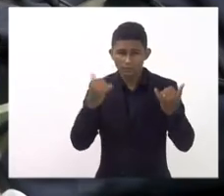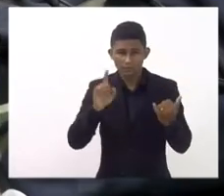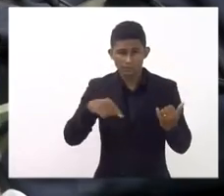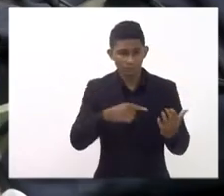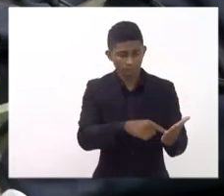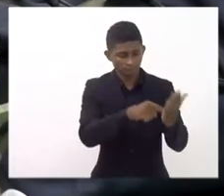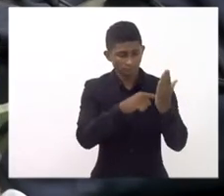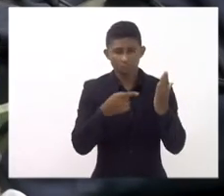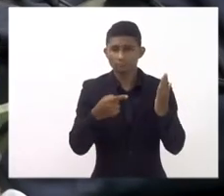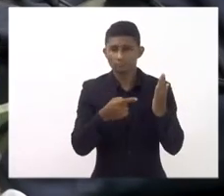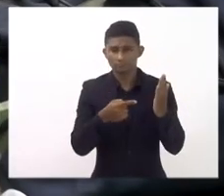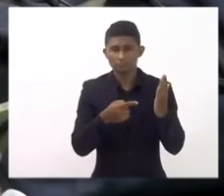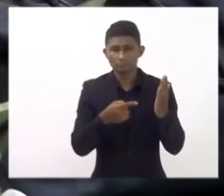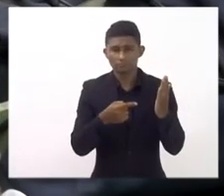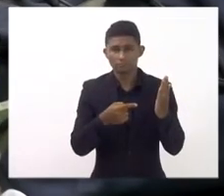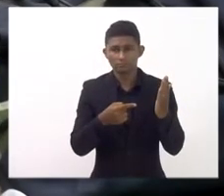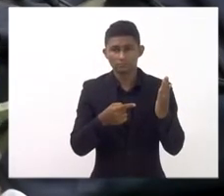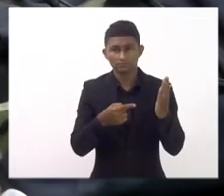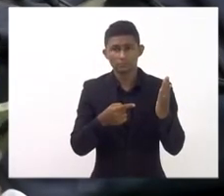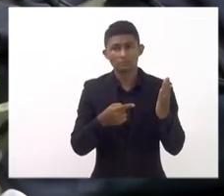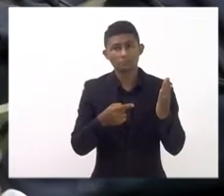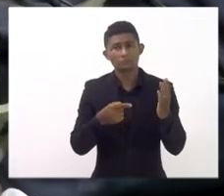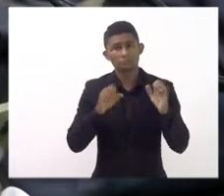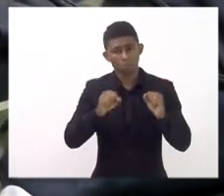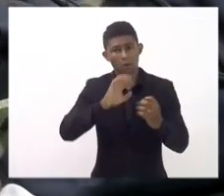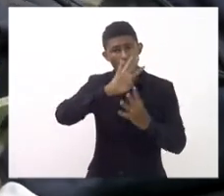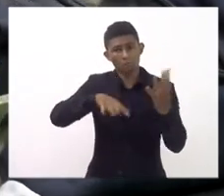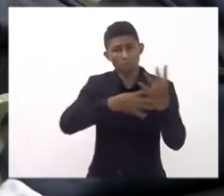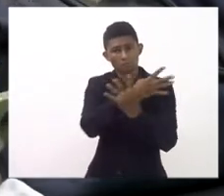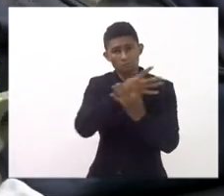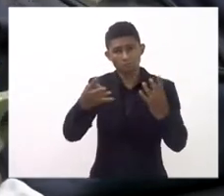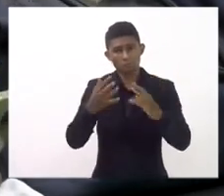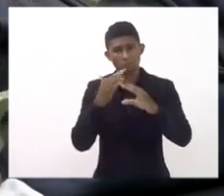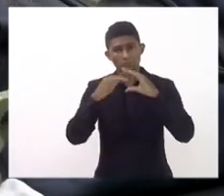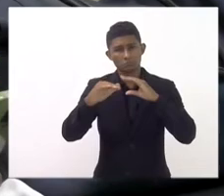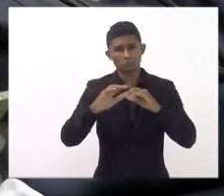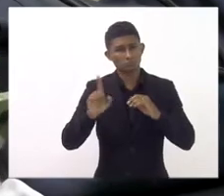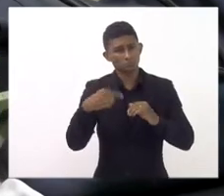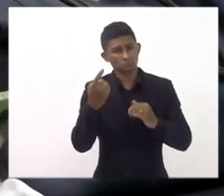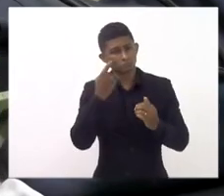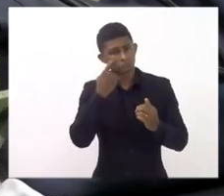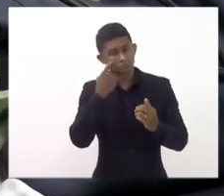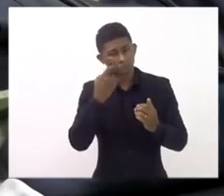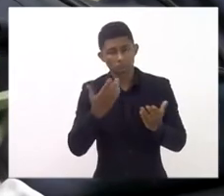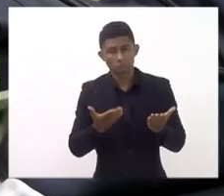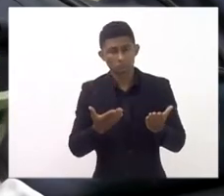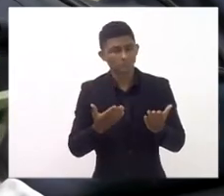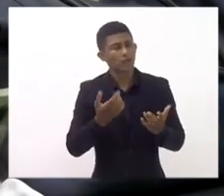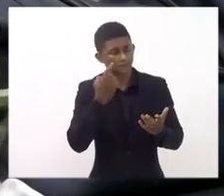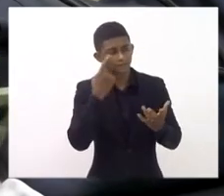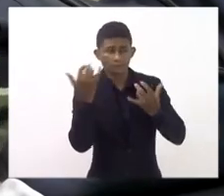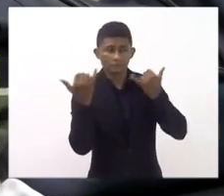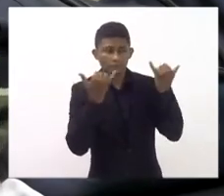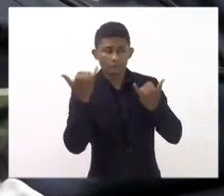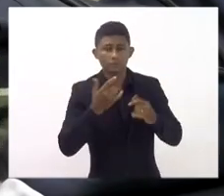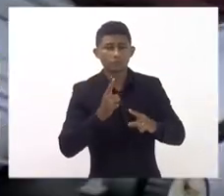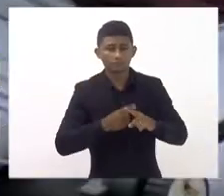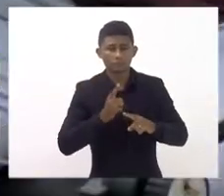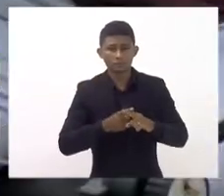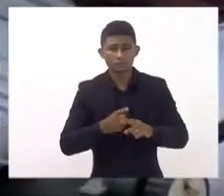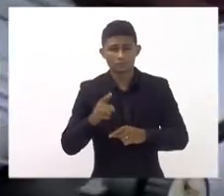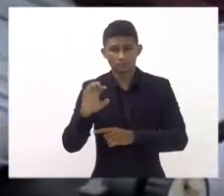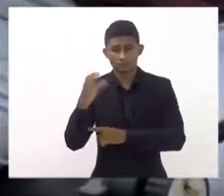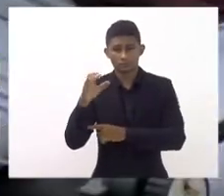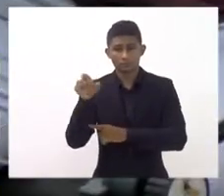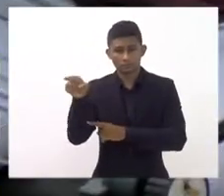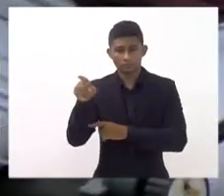dado atualizado. Posso te passar a planilha agora e a gente verificar. Vamos apurar, então, essa informação? Porque, de fato, em Niterói,